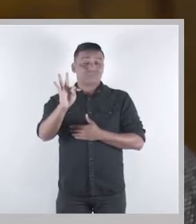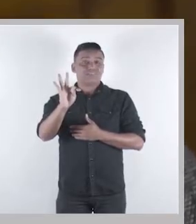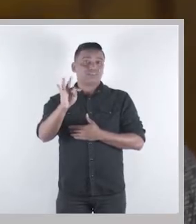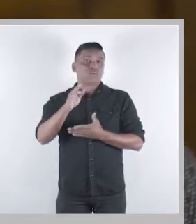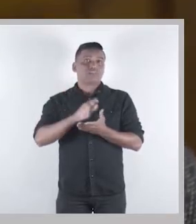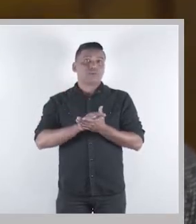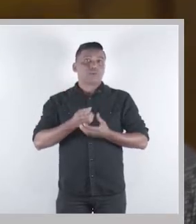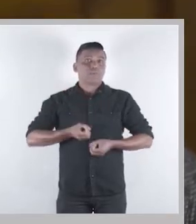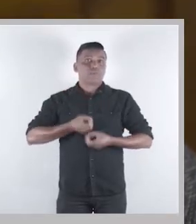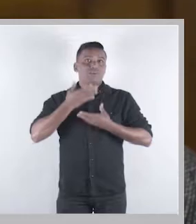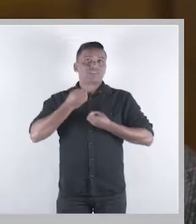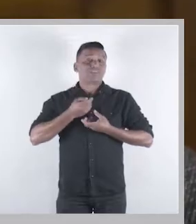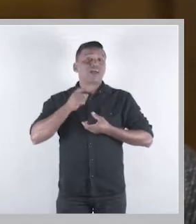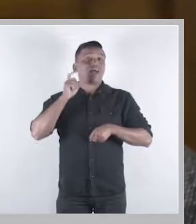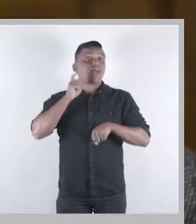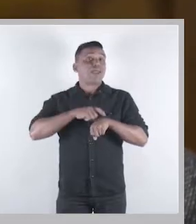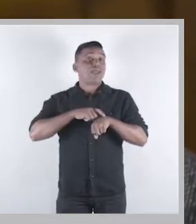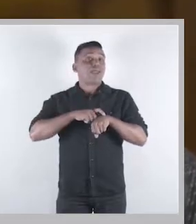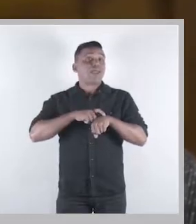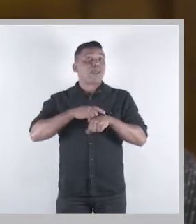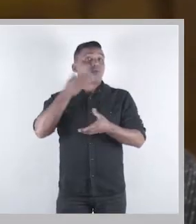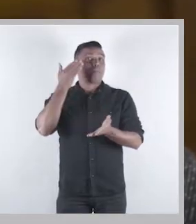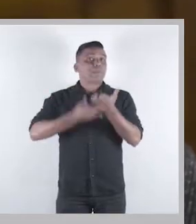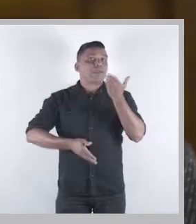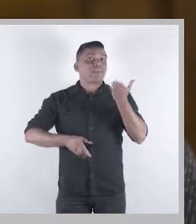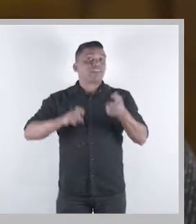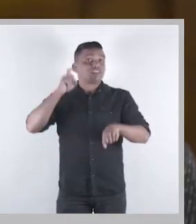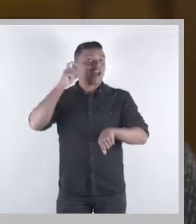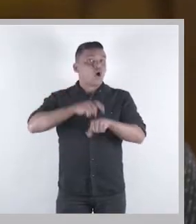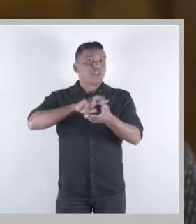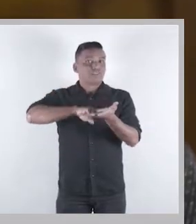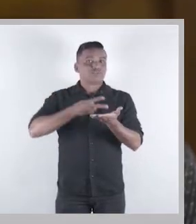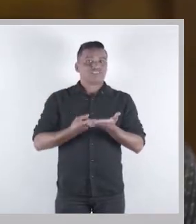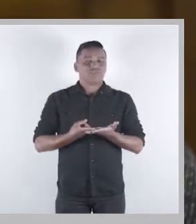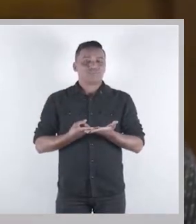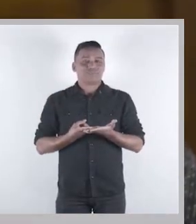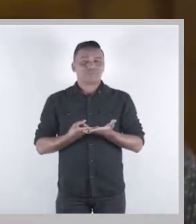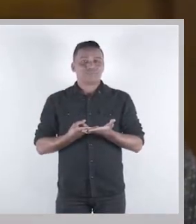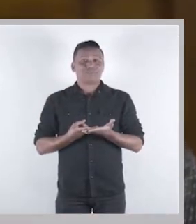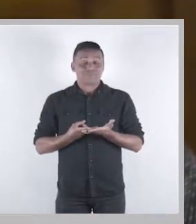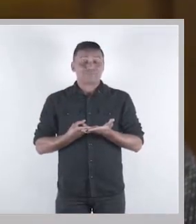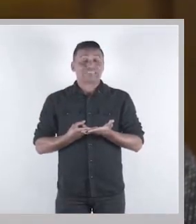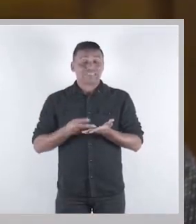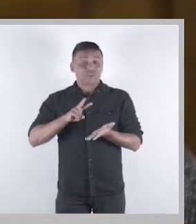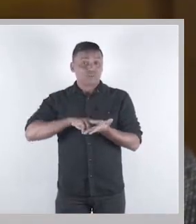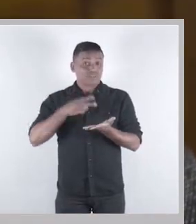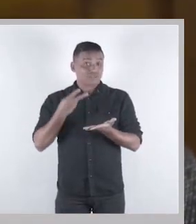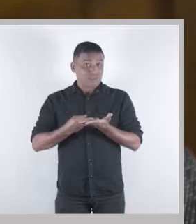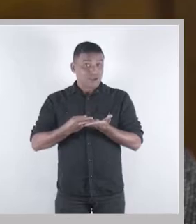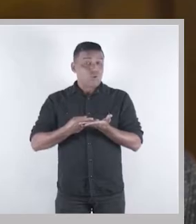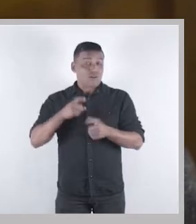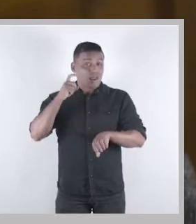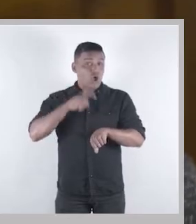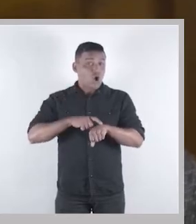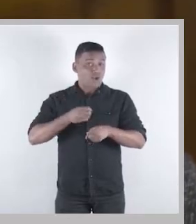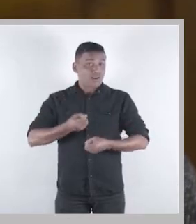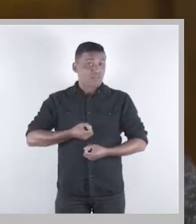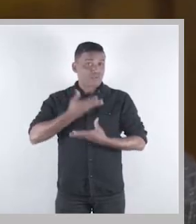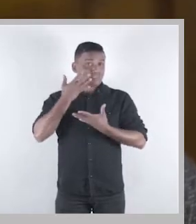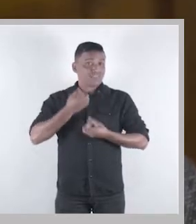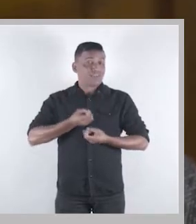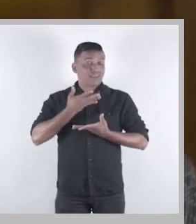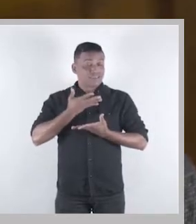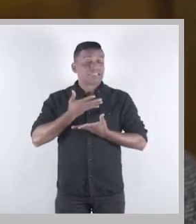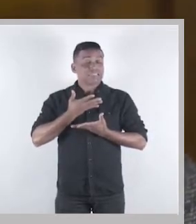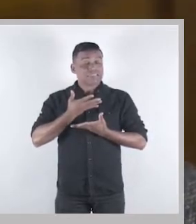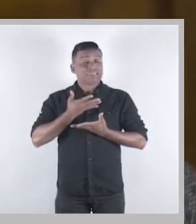E aí a gente já viu o papel central da tradução na poesia e como que a poesia também ela ela nunca nunca tá no lugar